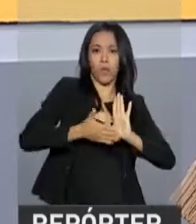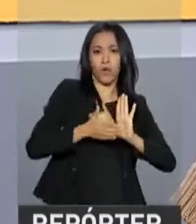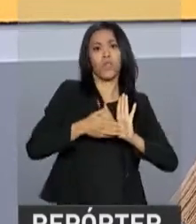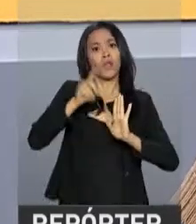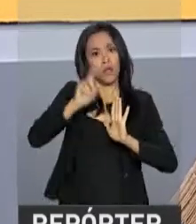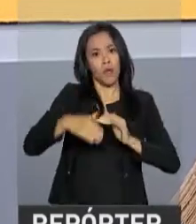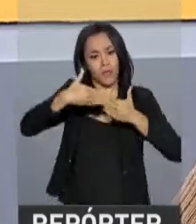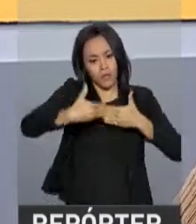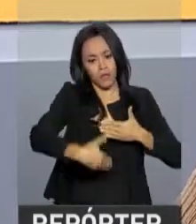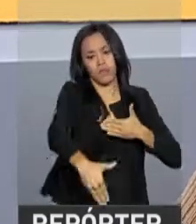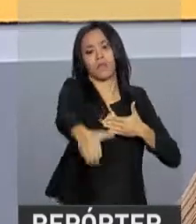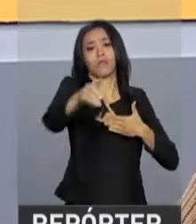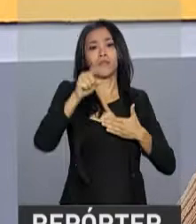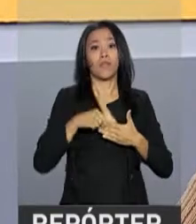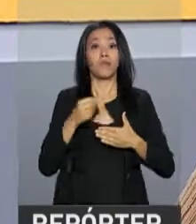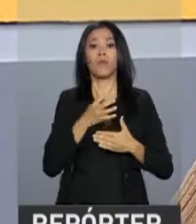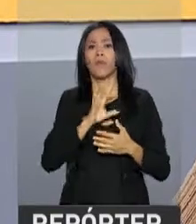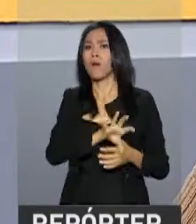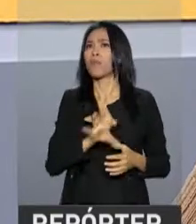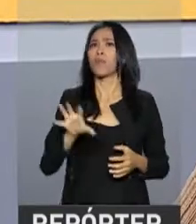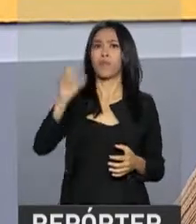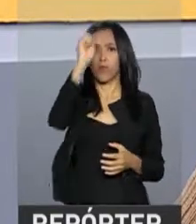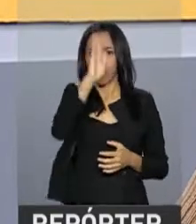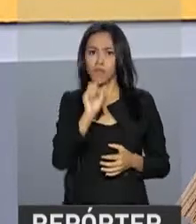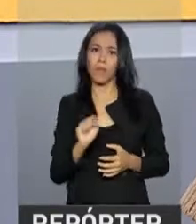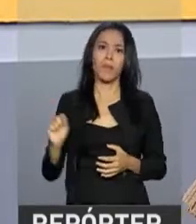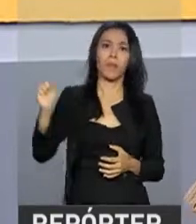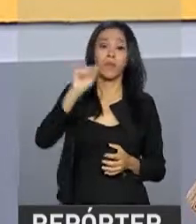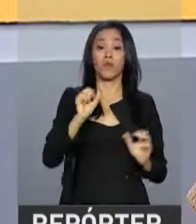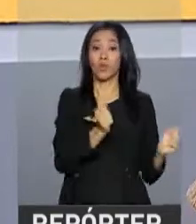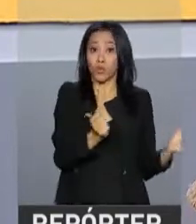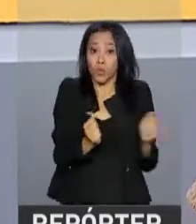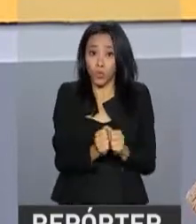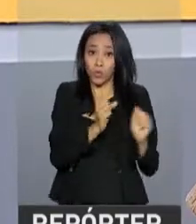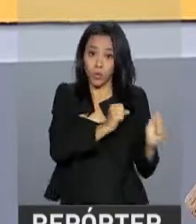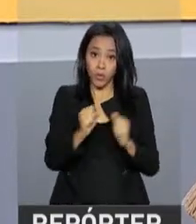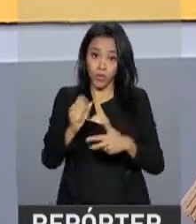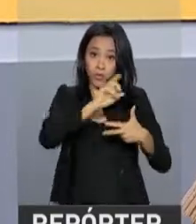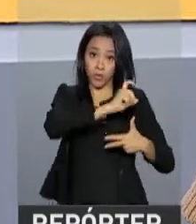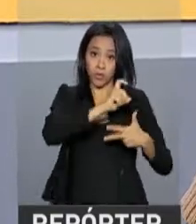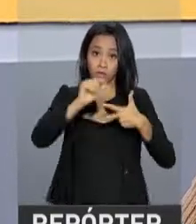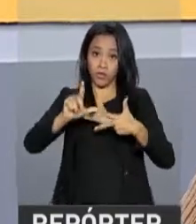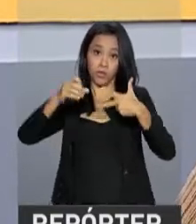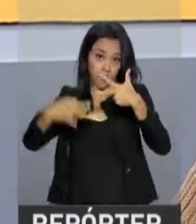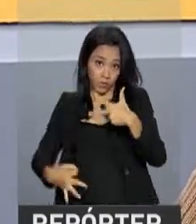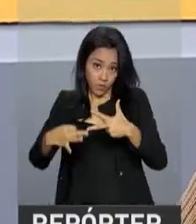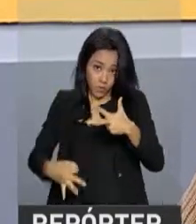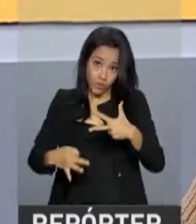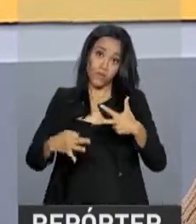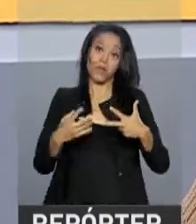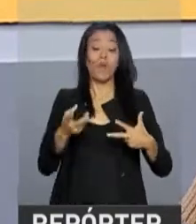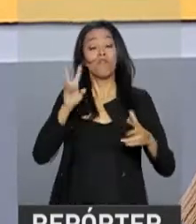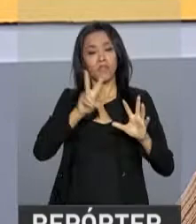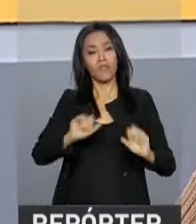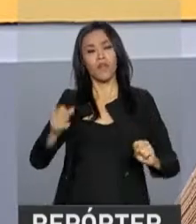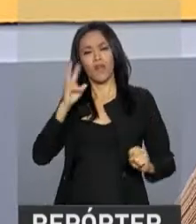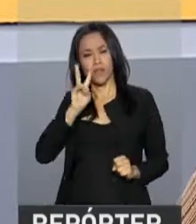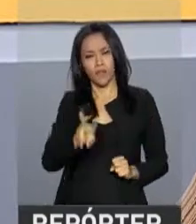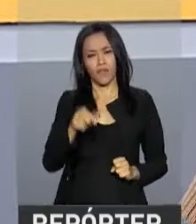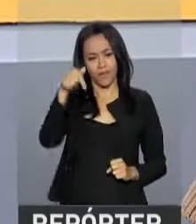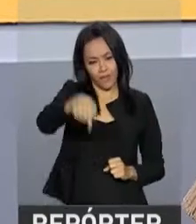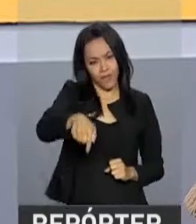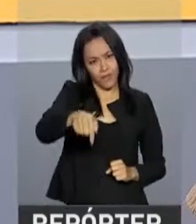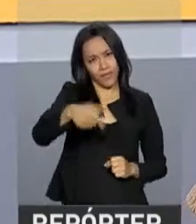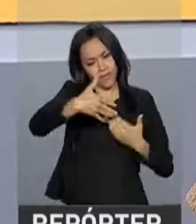das cooperativas brasileiras junto aos poderes executivo legislativo e judiciário você acompanha a cobertura completa